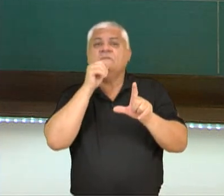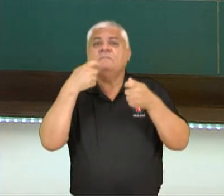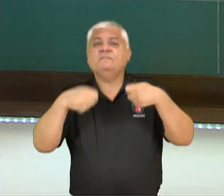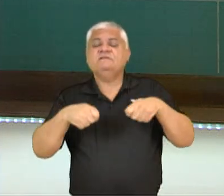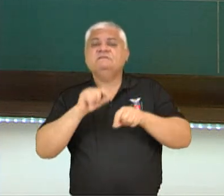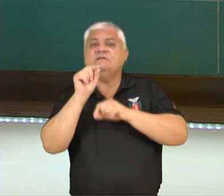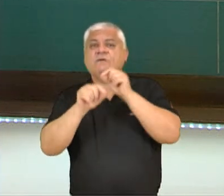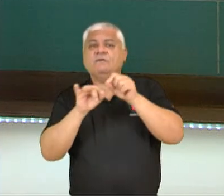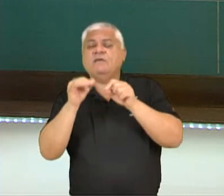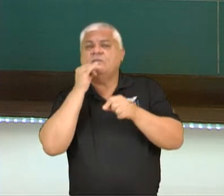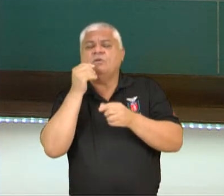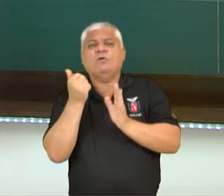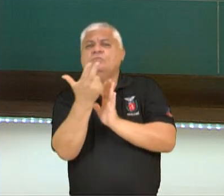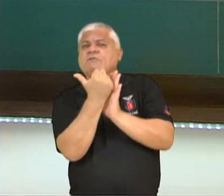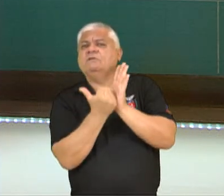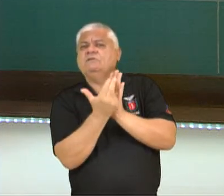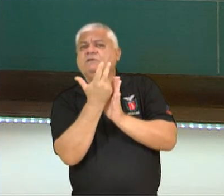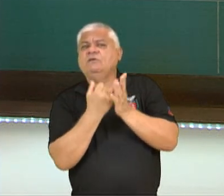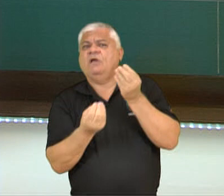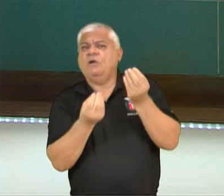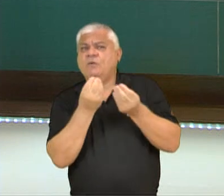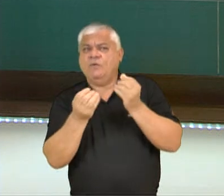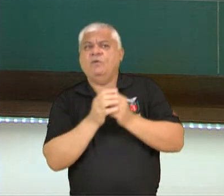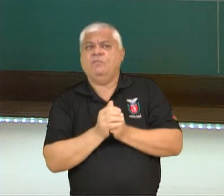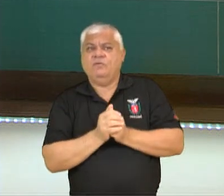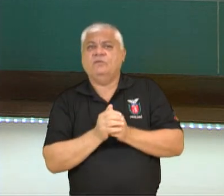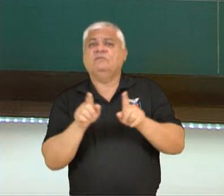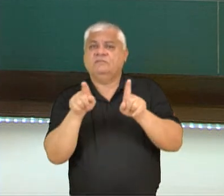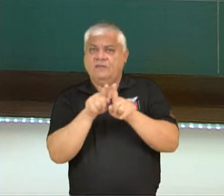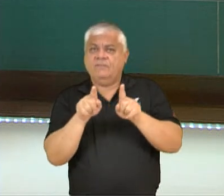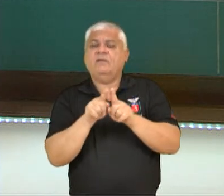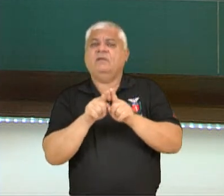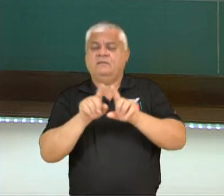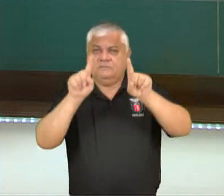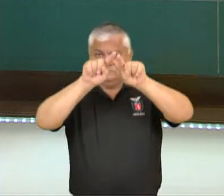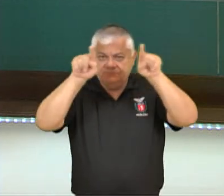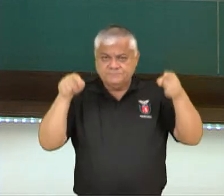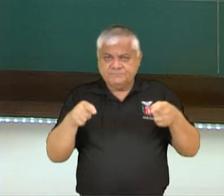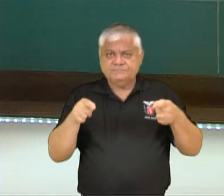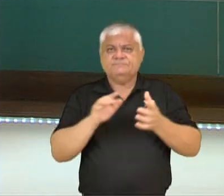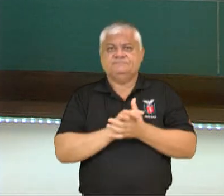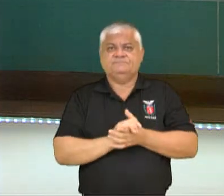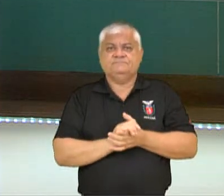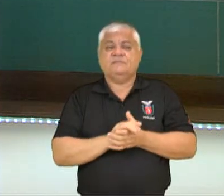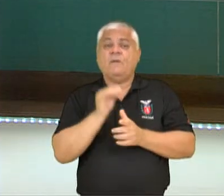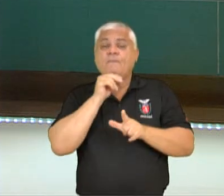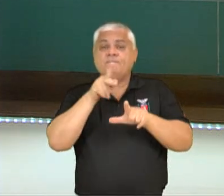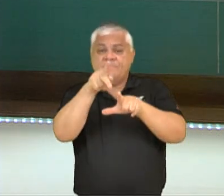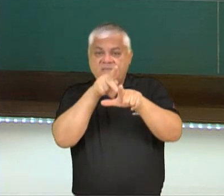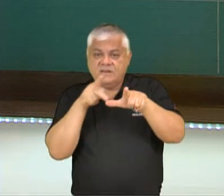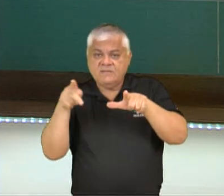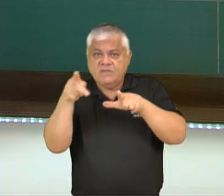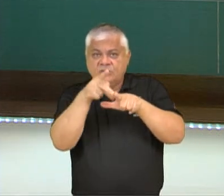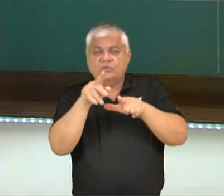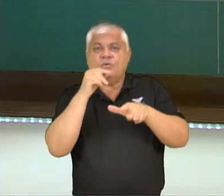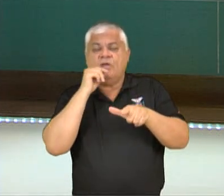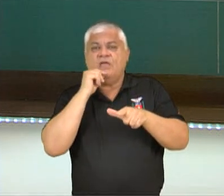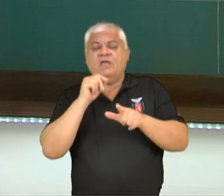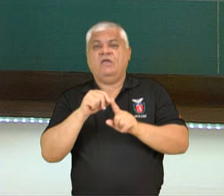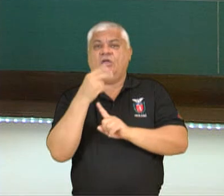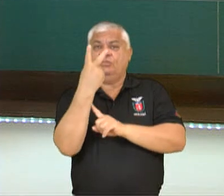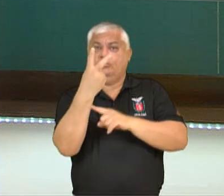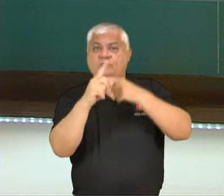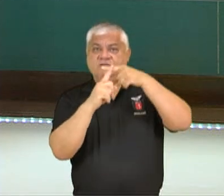como representar isso de forma algébrica, né? Por meio de uma expressão. Então, o perímetro vai ser o quê? 2 vezes